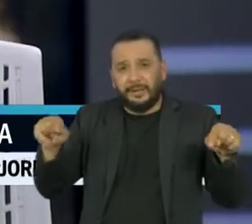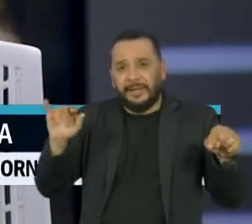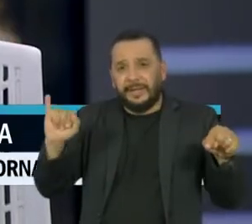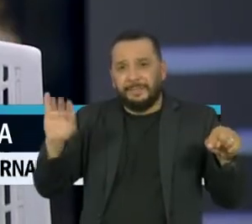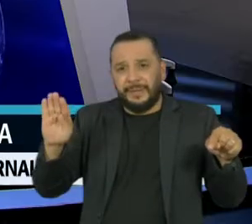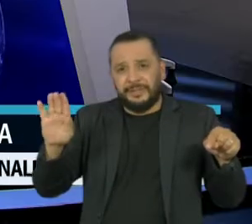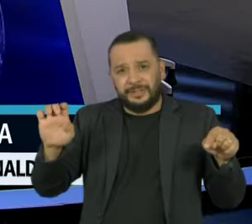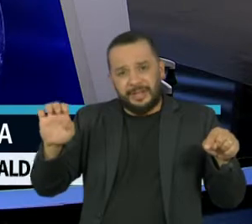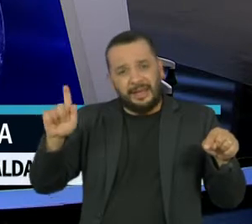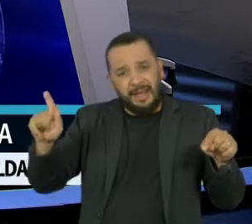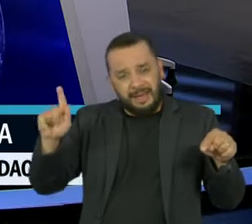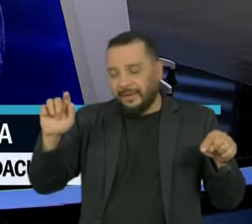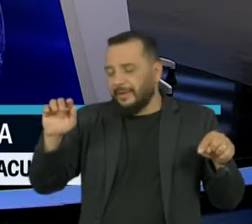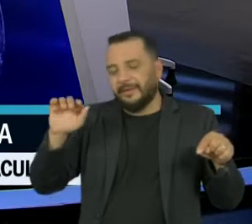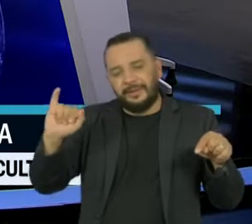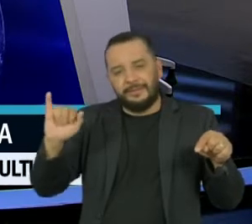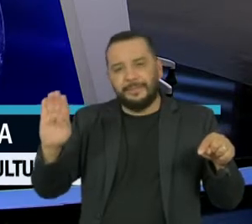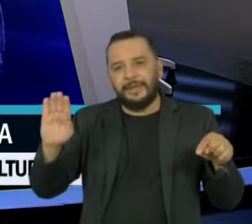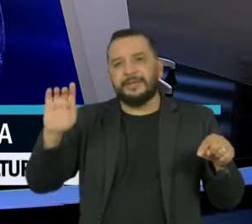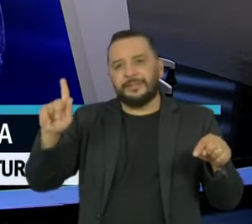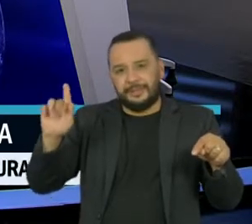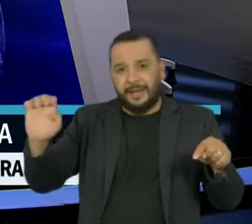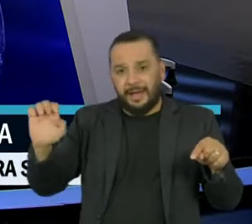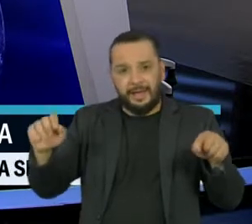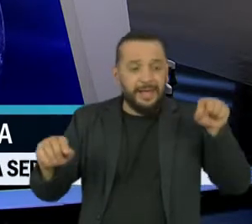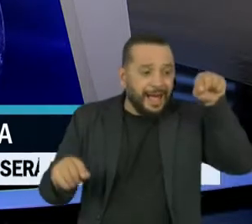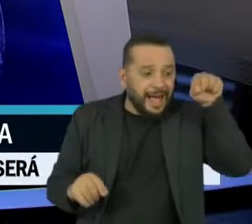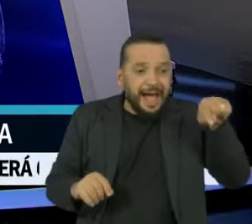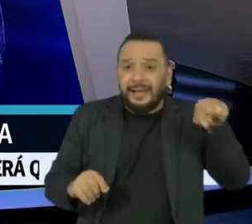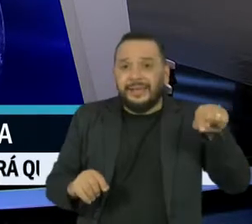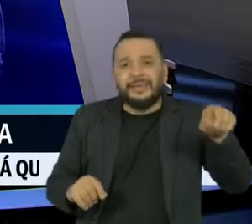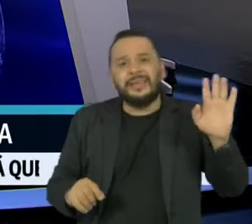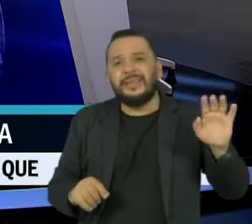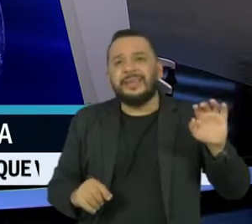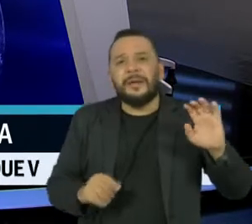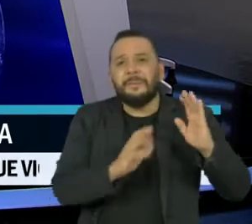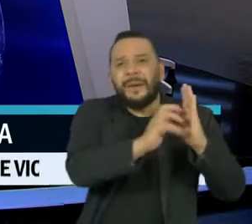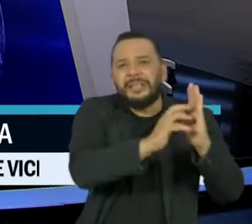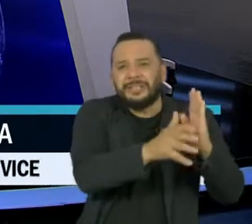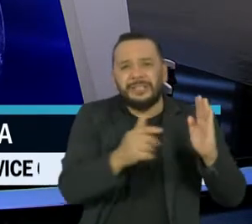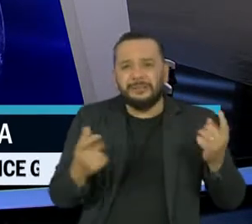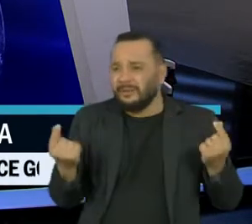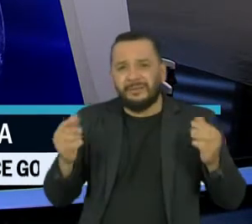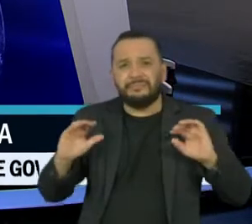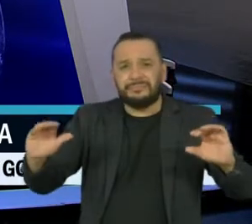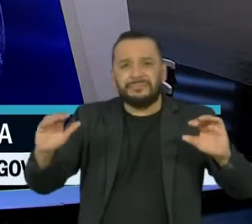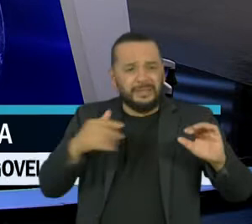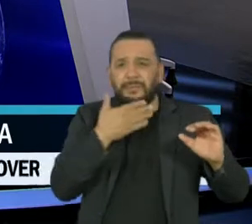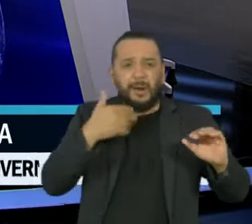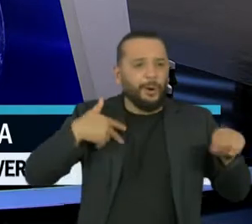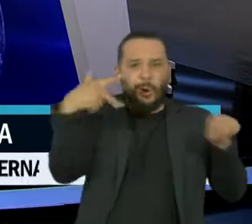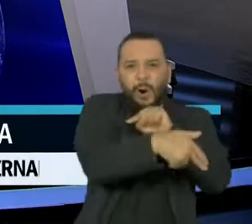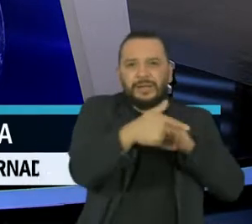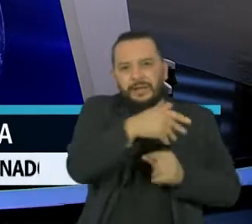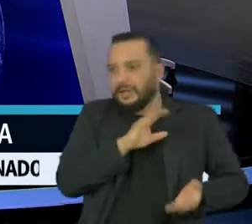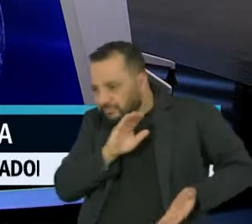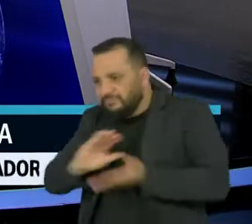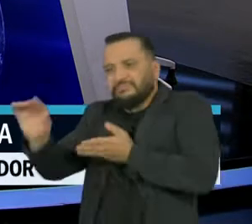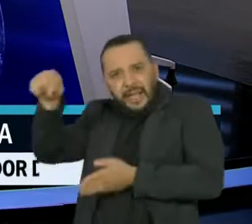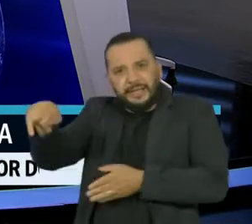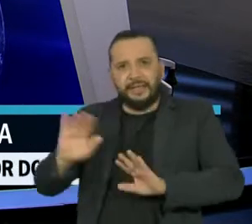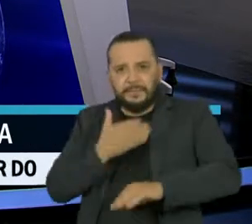verde da onde é supérfluo para colocar onde é essencial isso é absolutamente essencial o senso não é extremamente